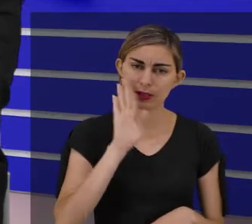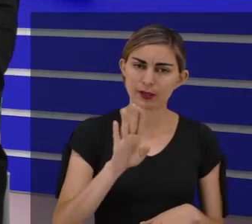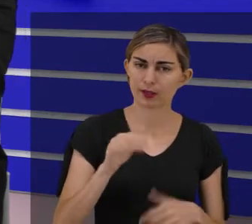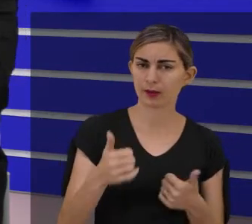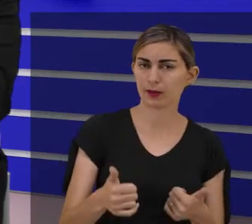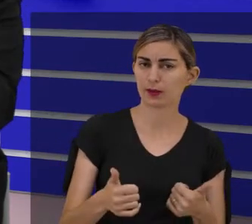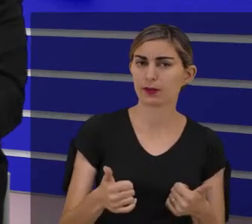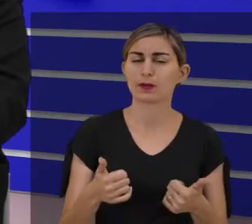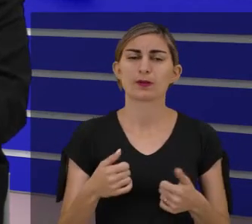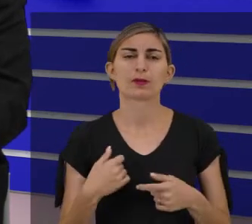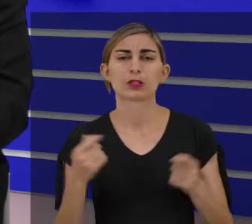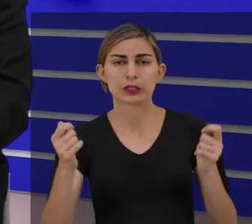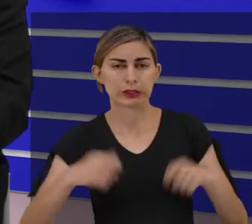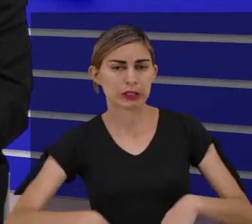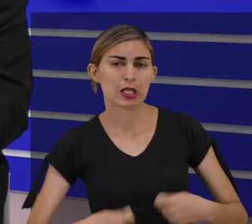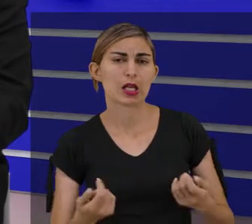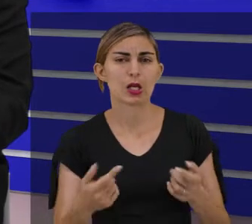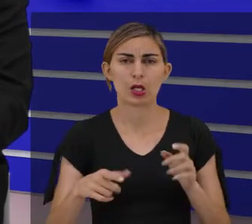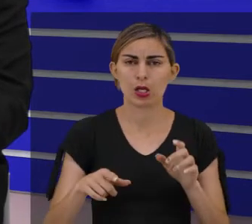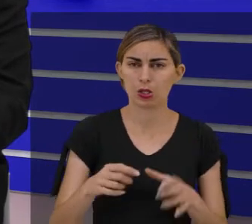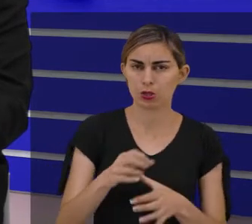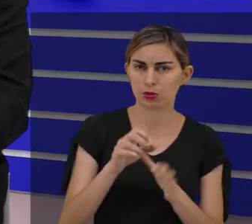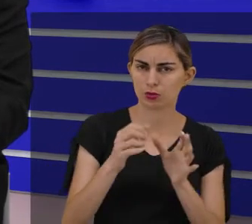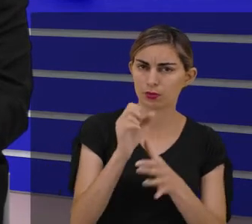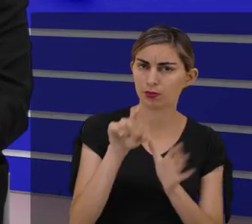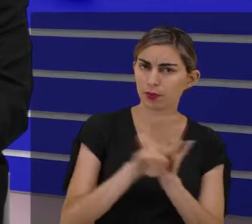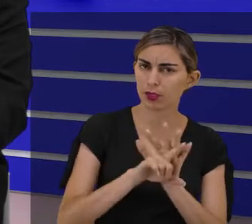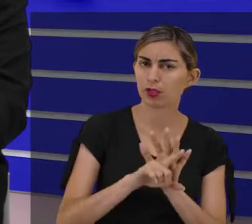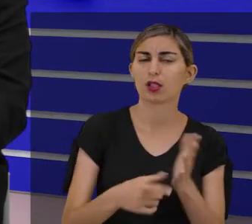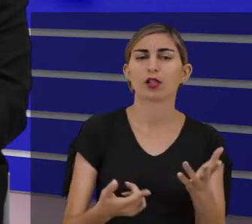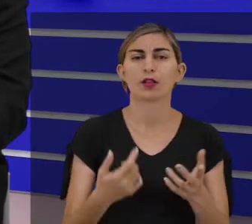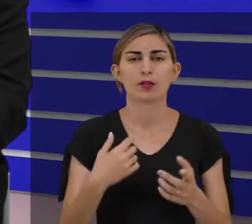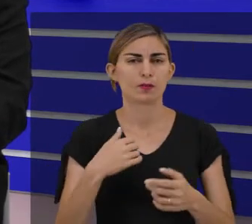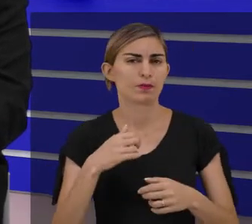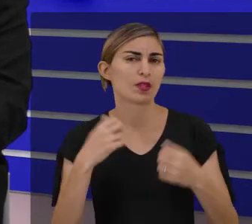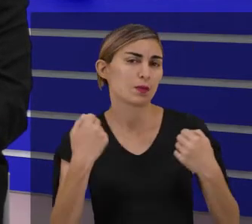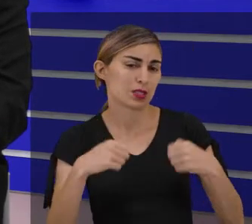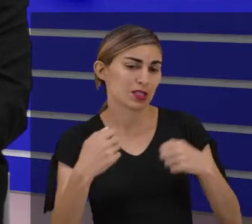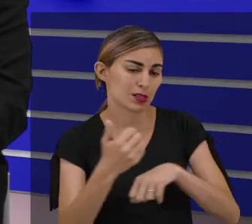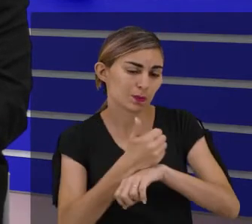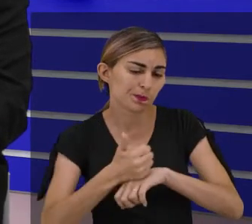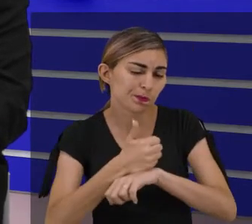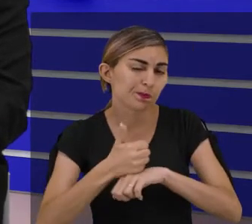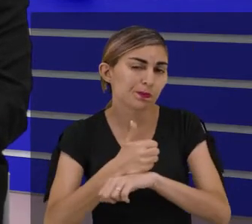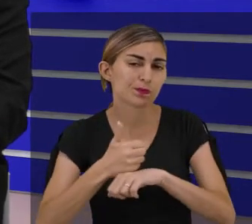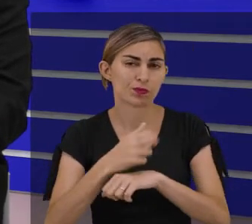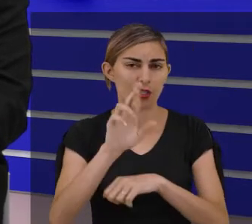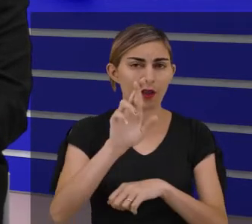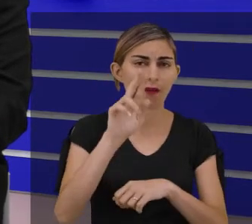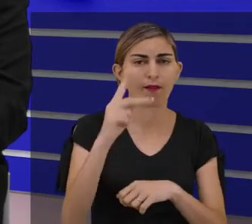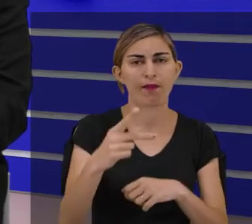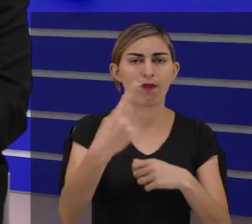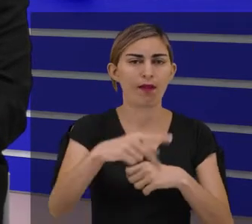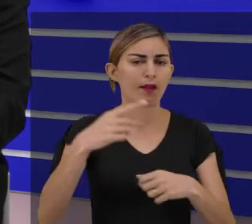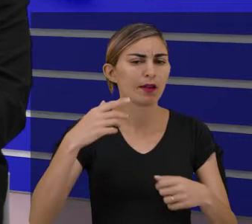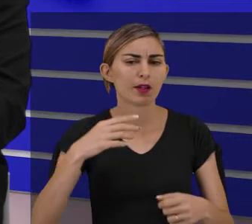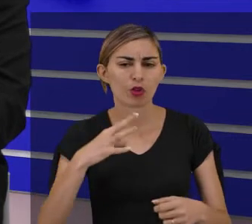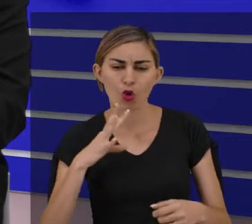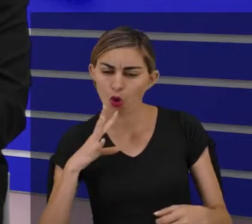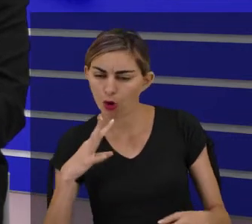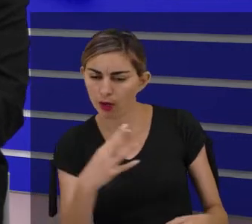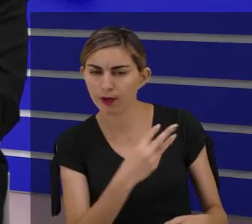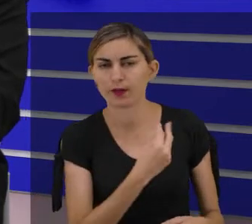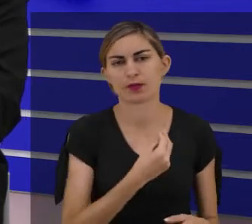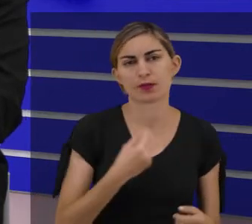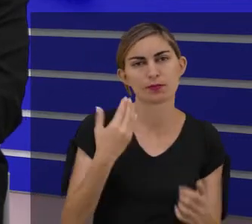ele fazer uma melhor composição nesse processo, né? Então é imprescindível que o profissional de RH ele se aproprie,